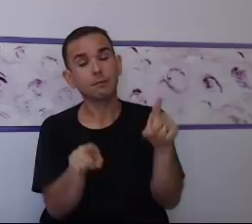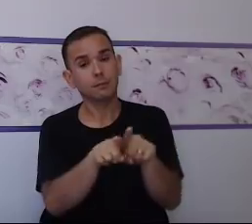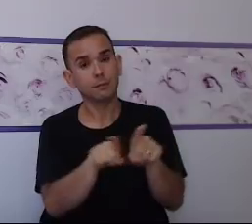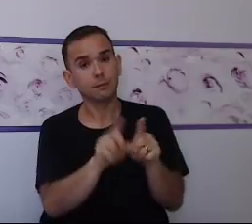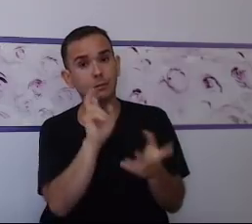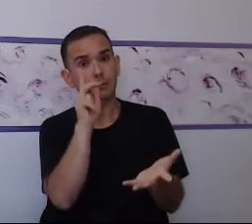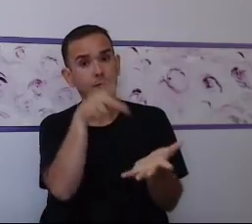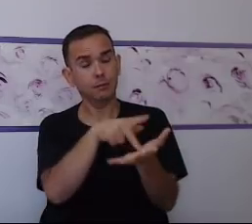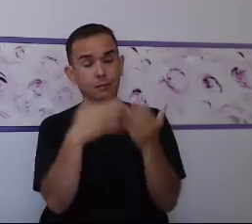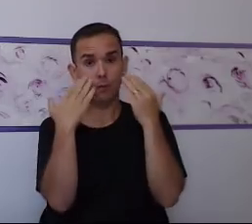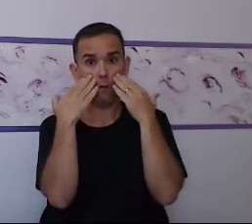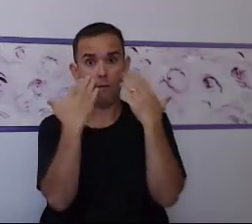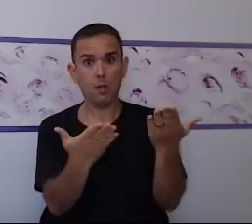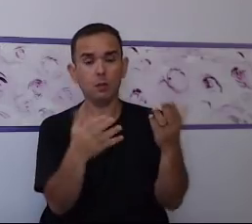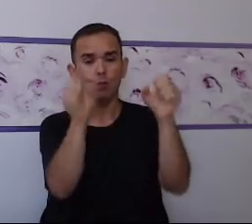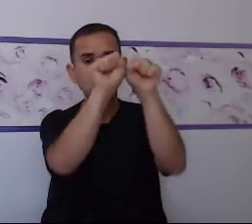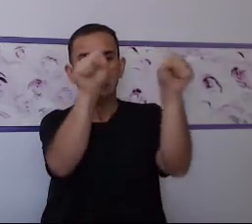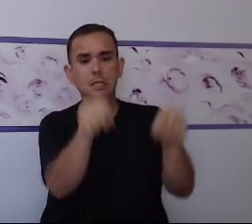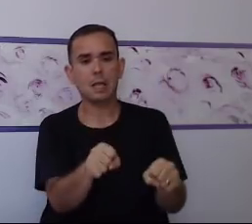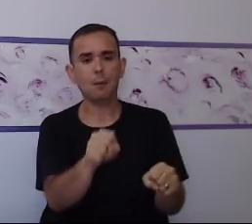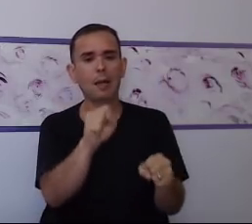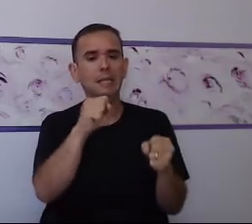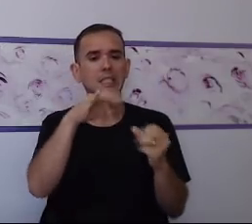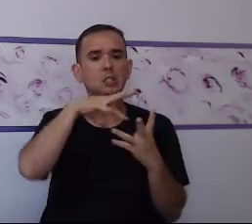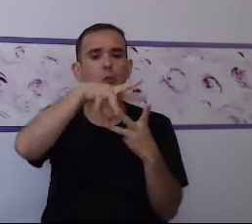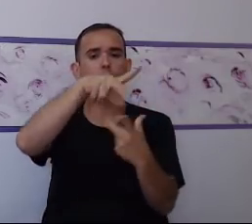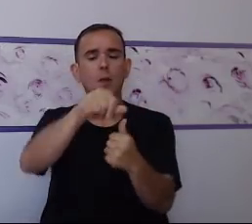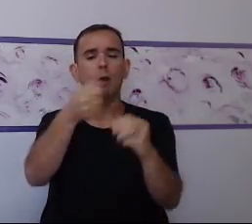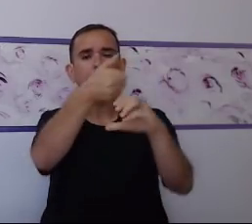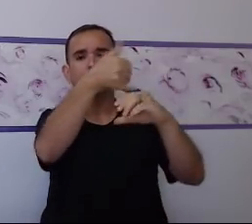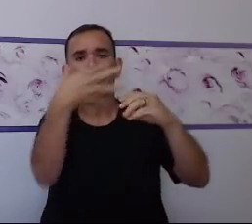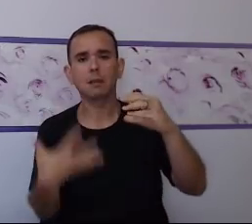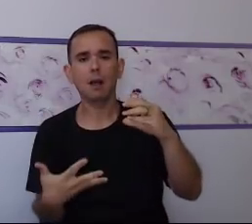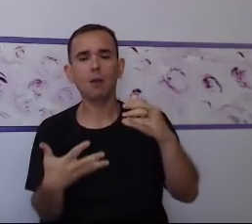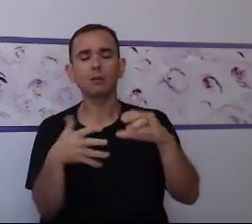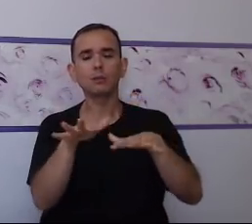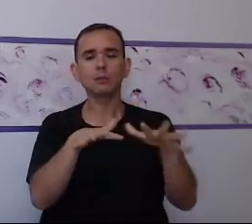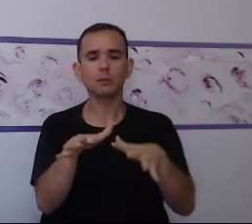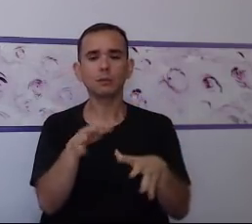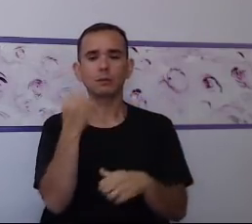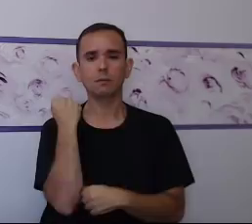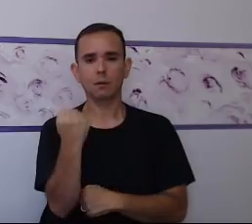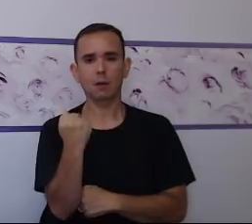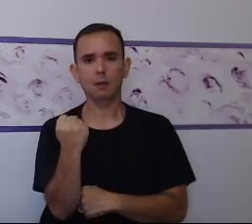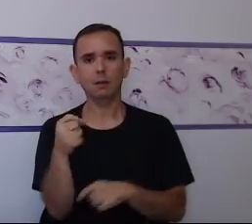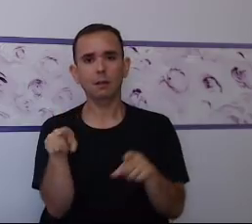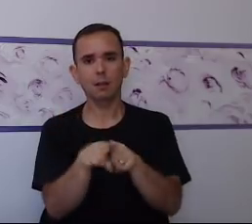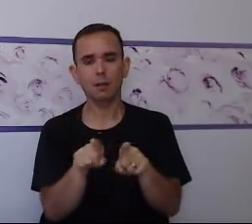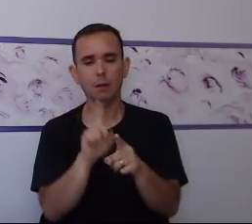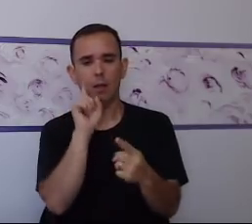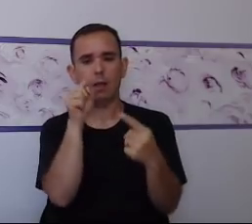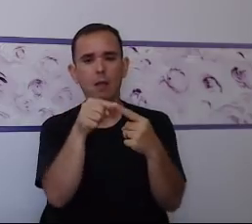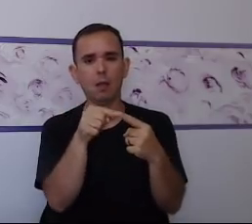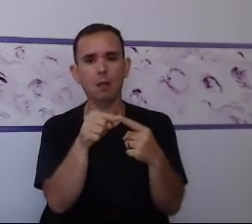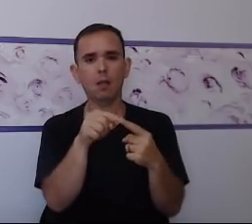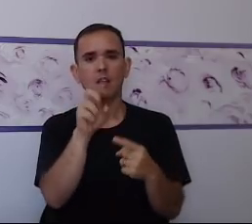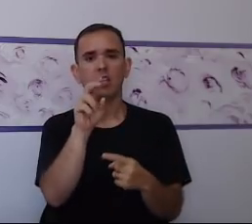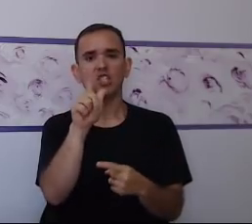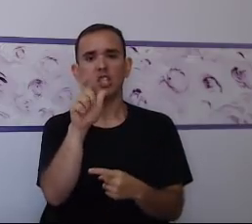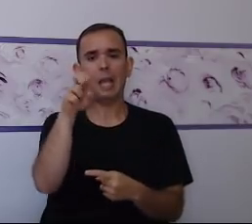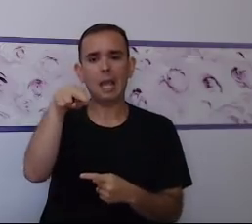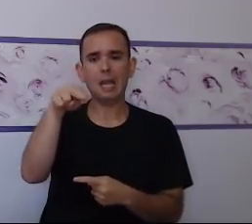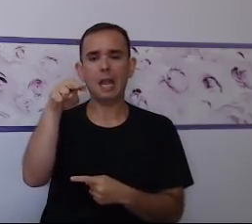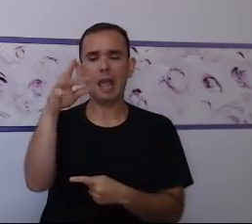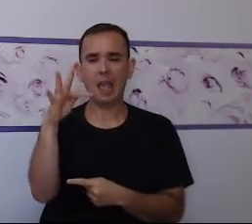estamos de frente para o Sistema Internacional de Classificação de Função Motora Grossa, conhecida como